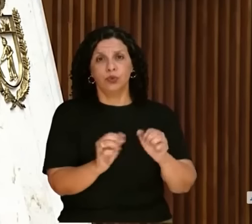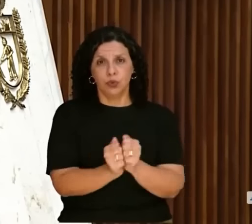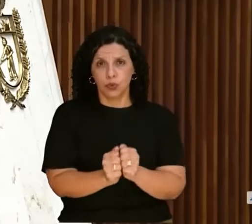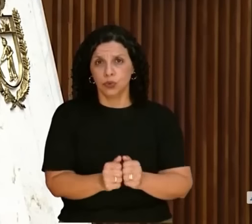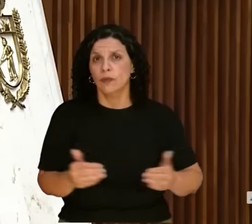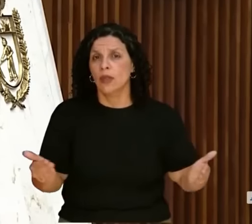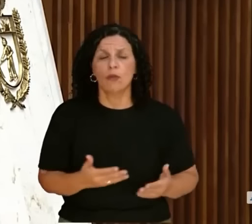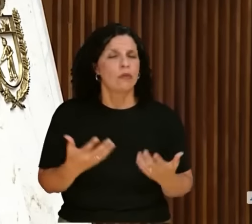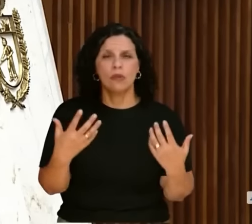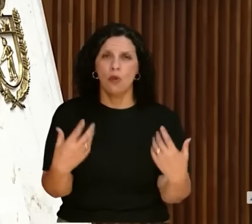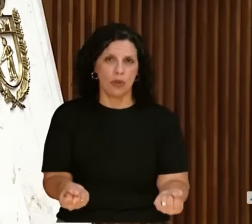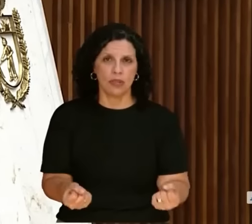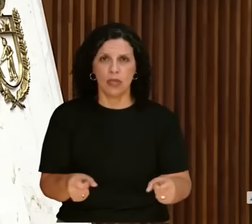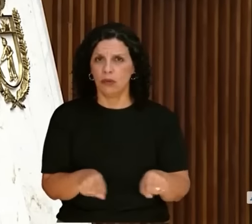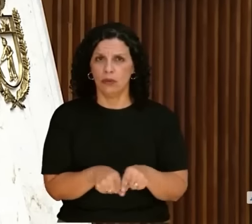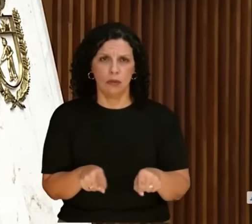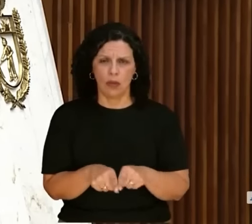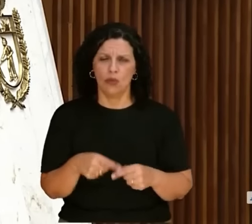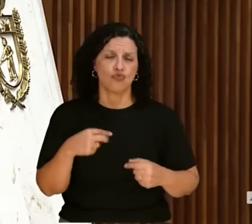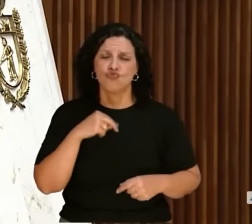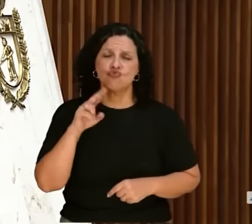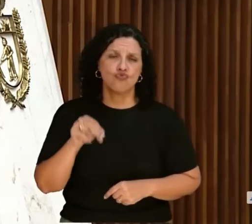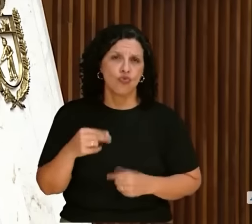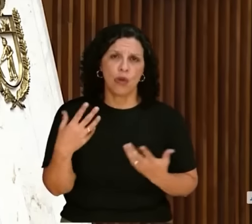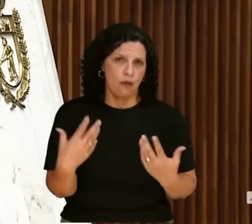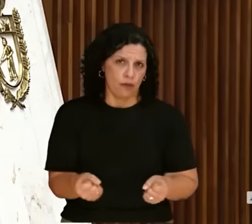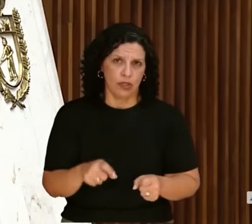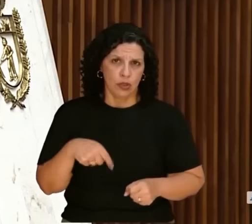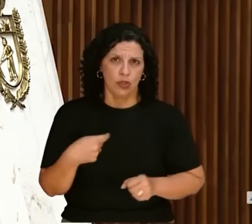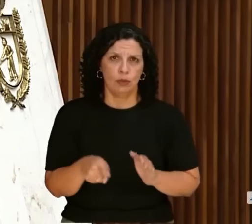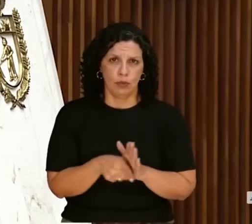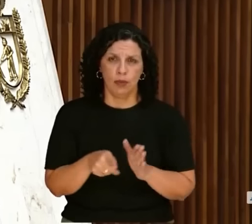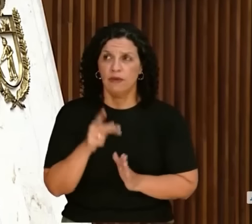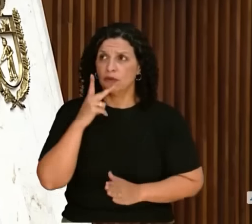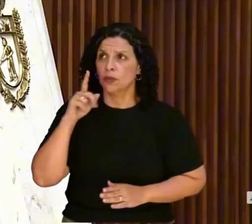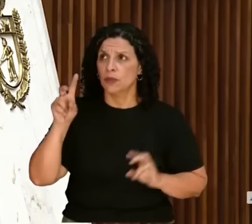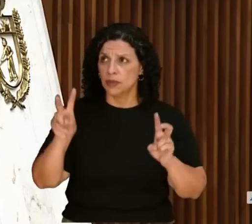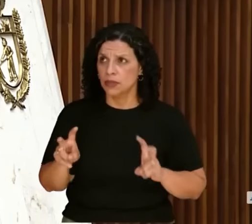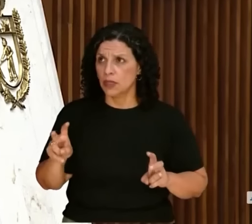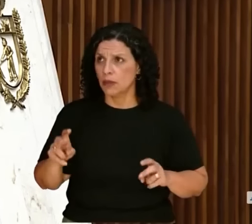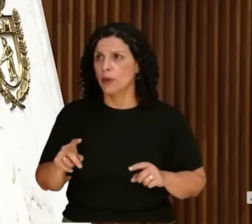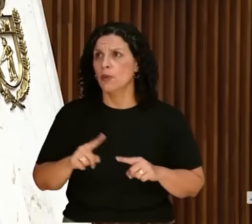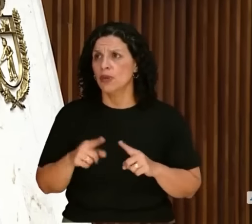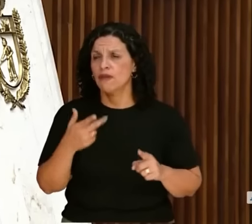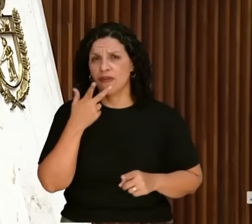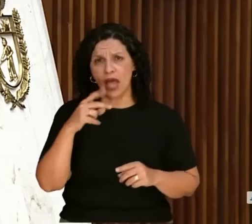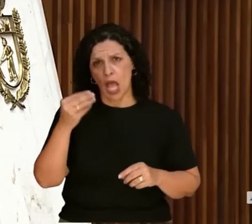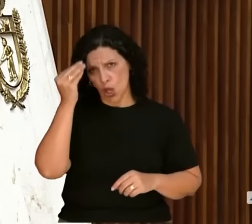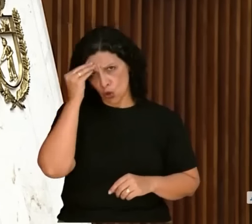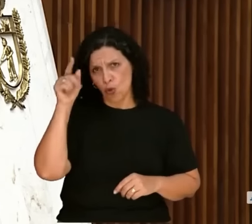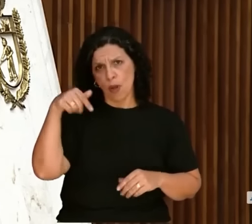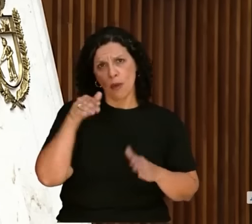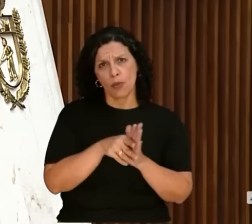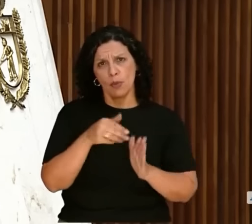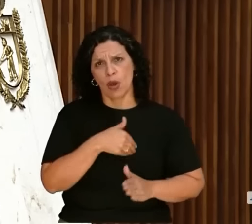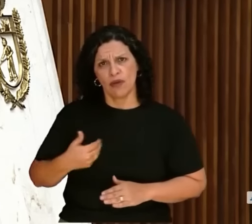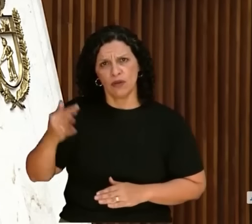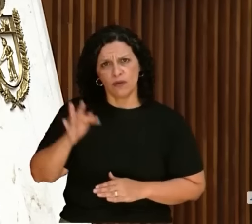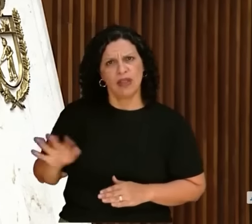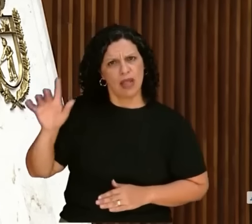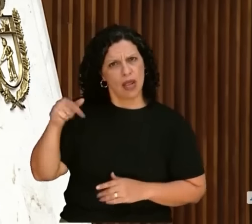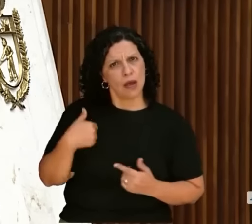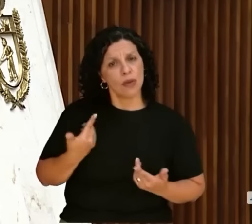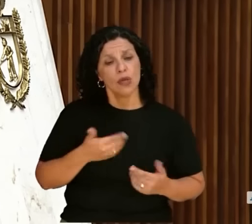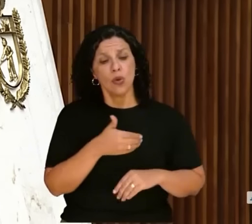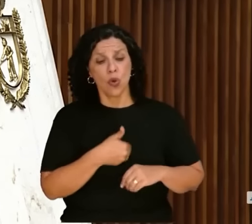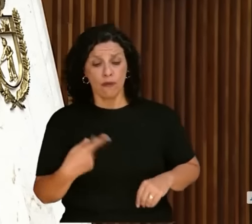Eu não aceito e não vou aceitar. E toda vez que tiver falecido eu vou subir aqui e responder. Jogar a culpa só no governo federal. E o governo